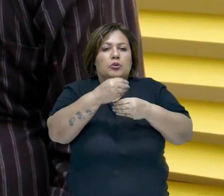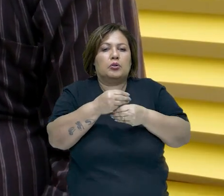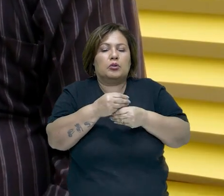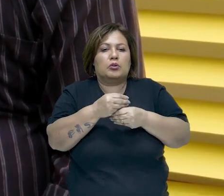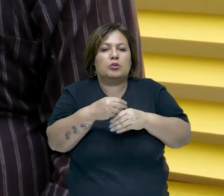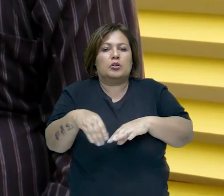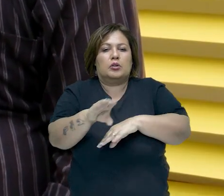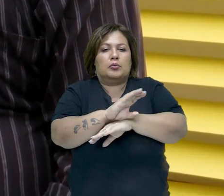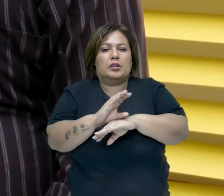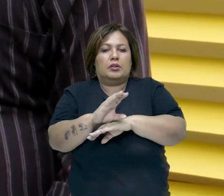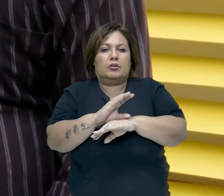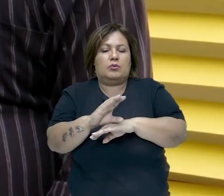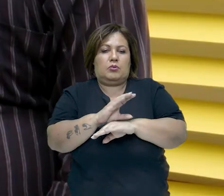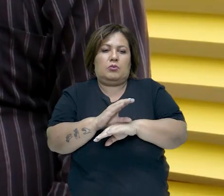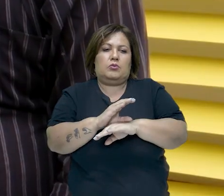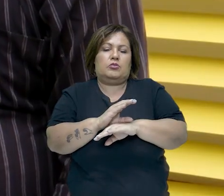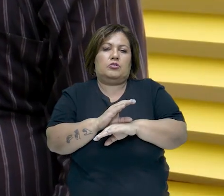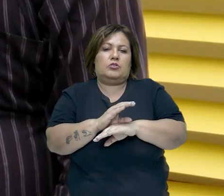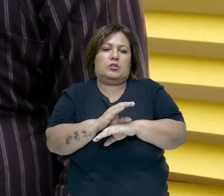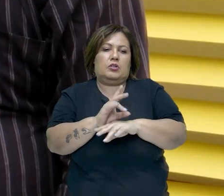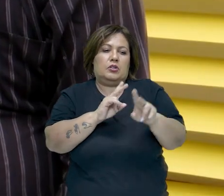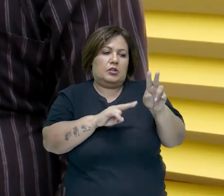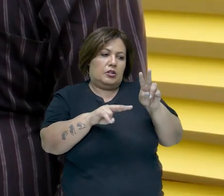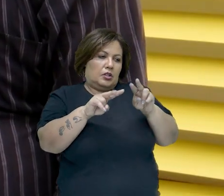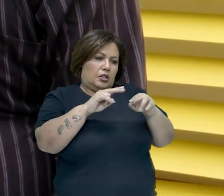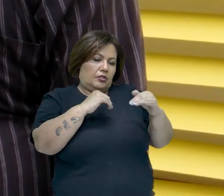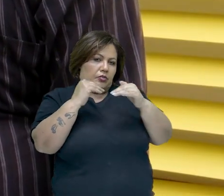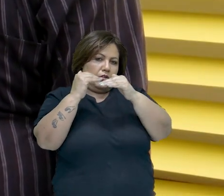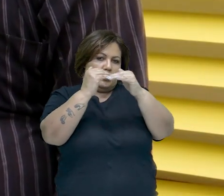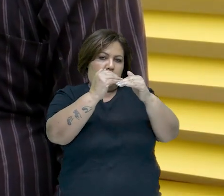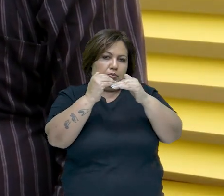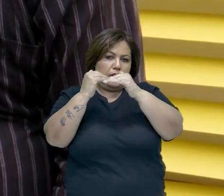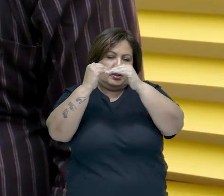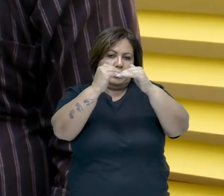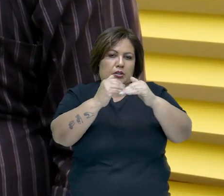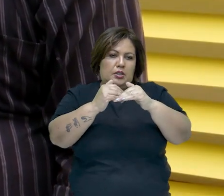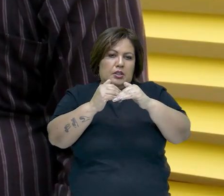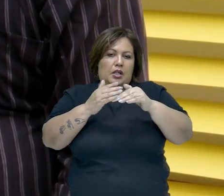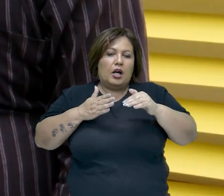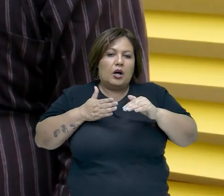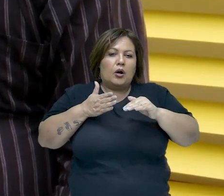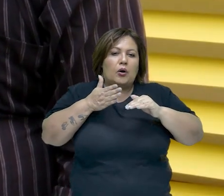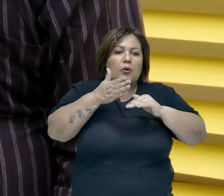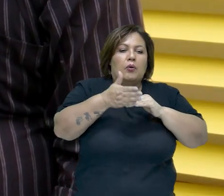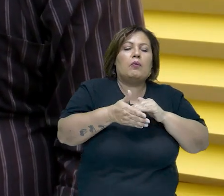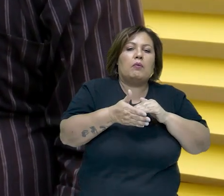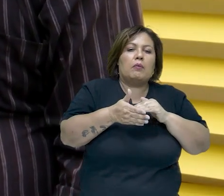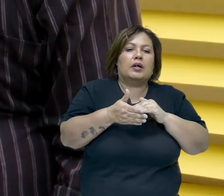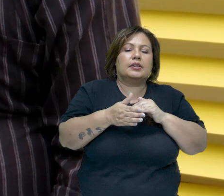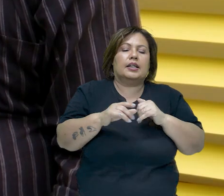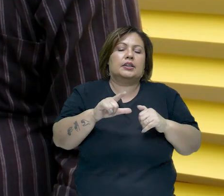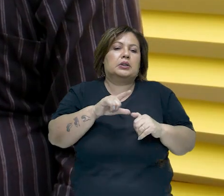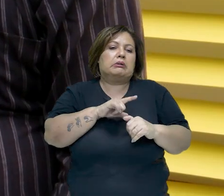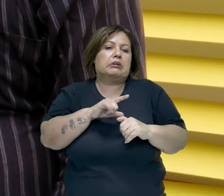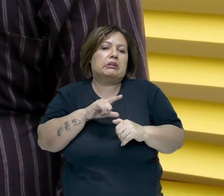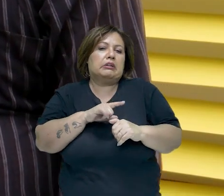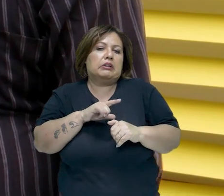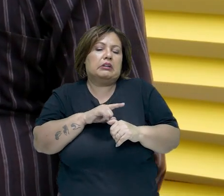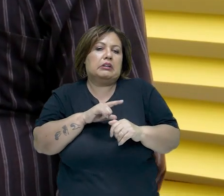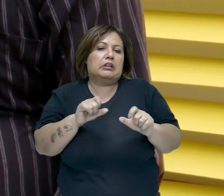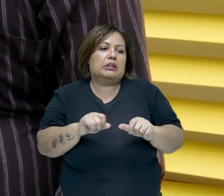emenda constitucional que vise padronizar o acesso, que vise